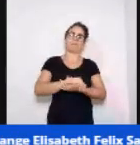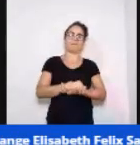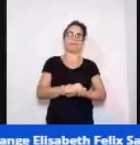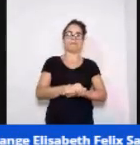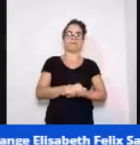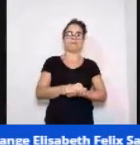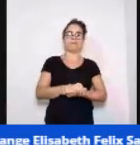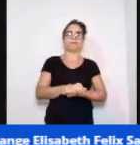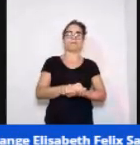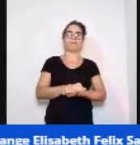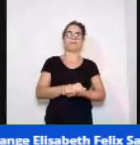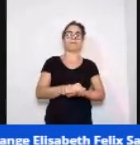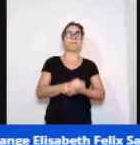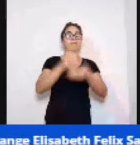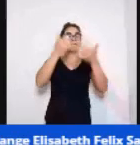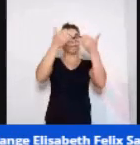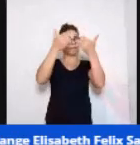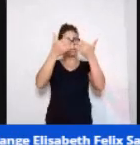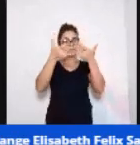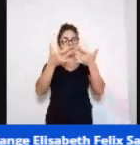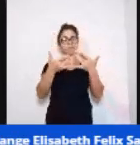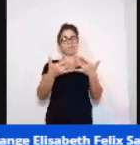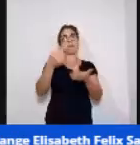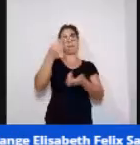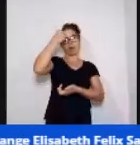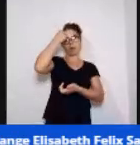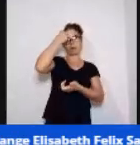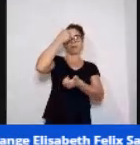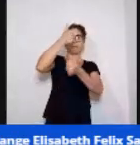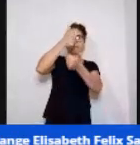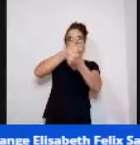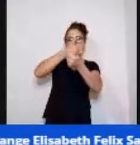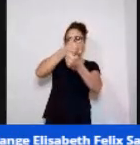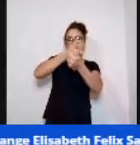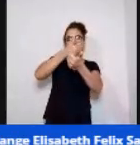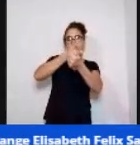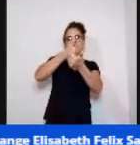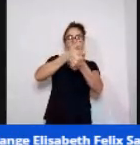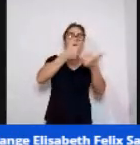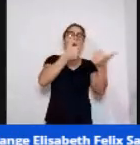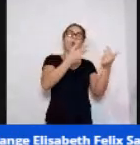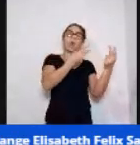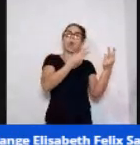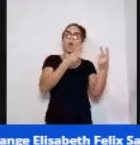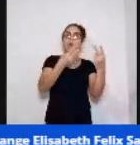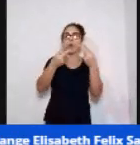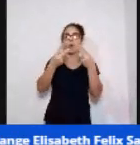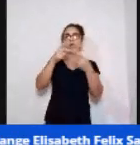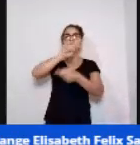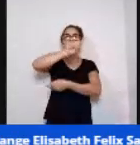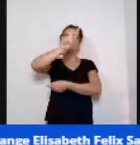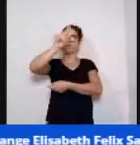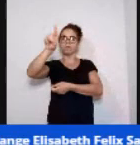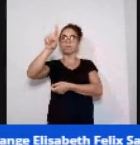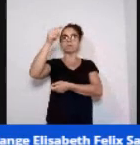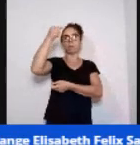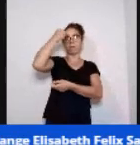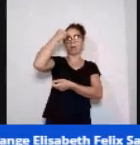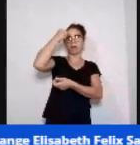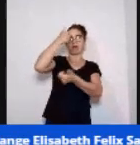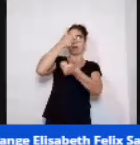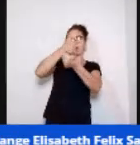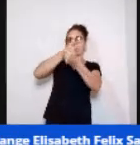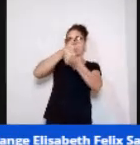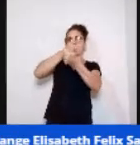Ainda falando sobre pensamentos e reflexões, eu convido vocês agora a refletir sobre o ensino remoto